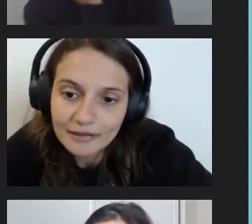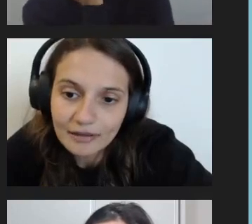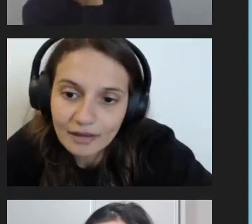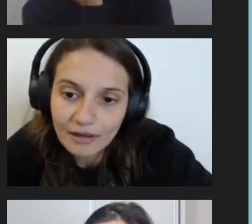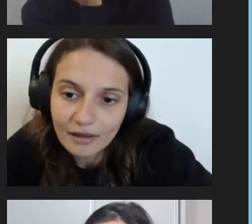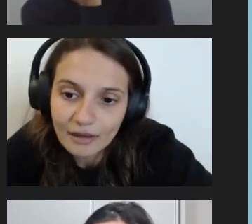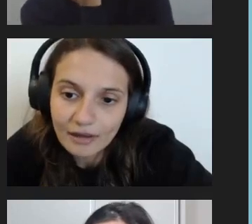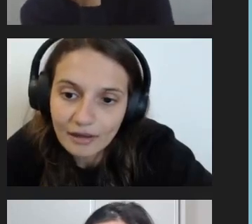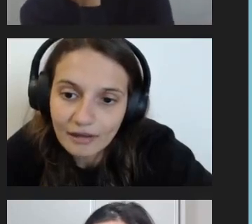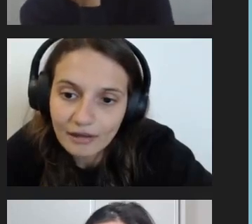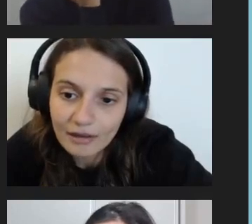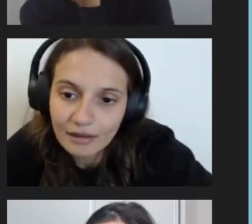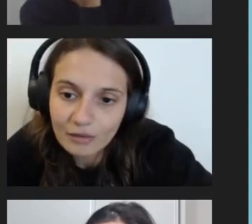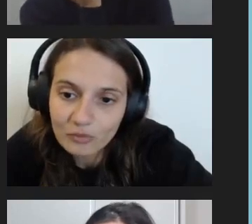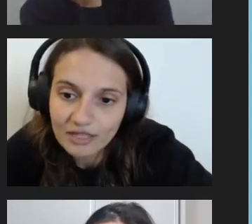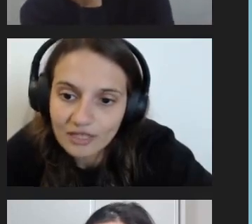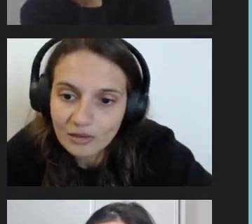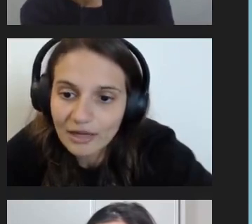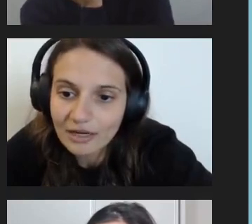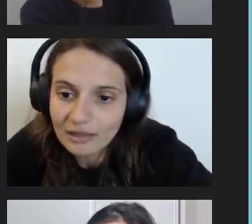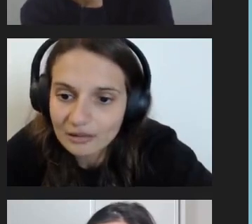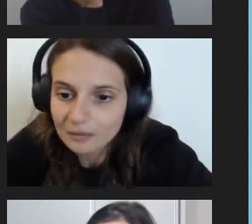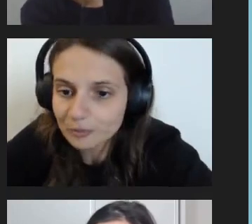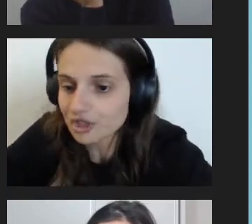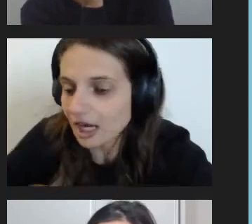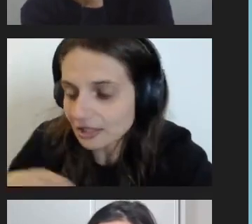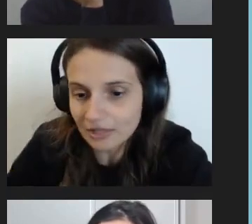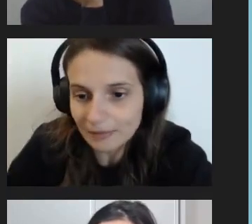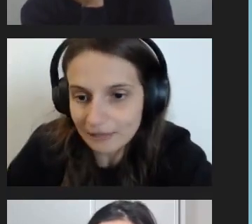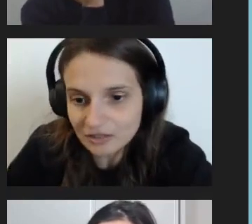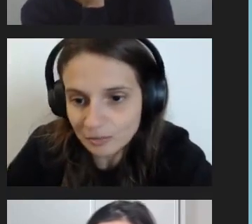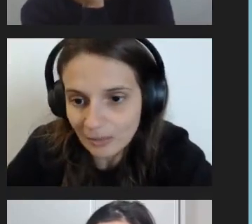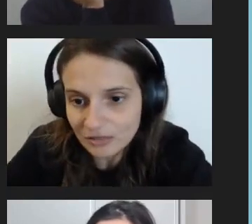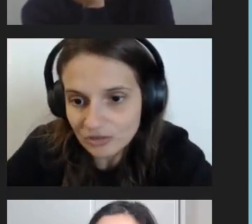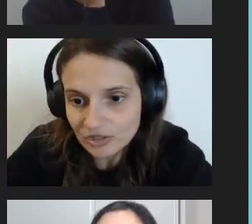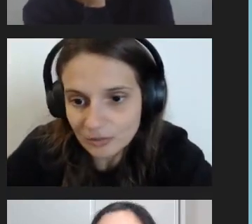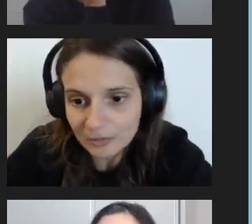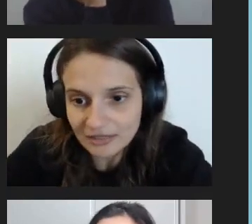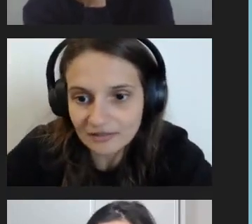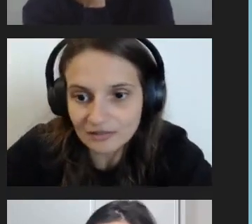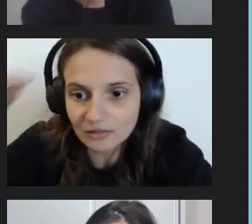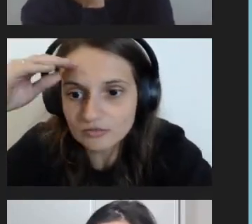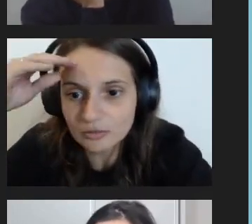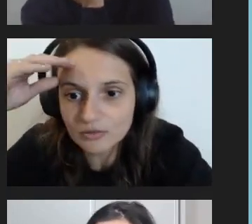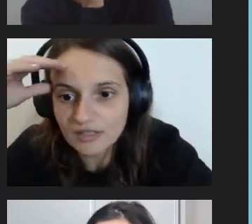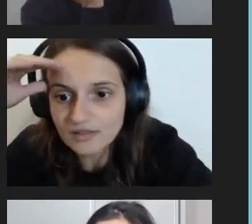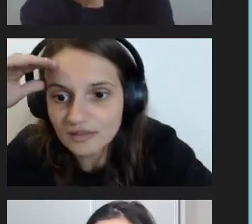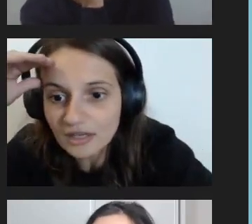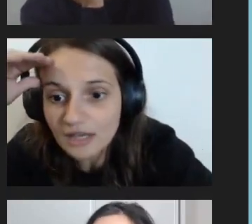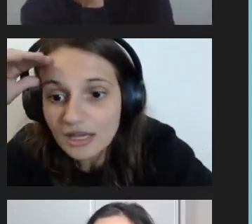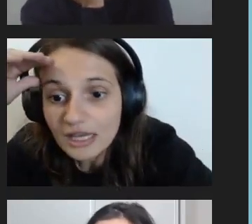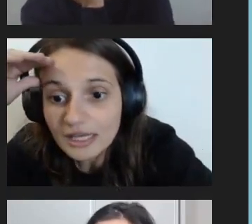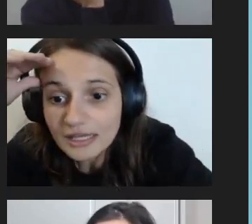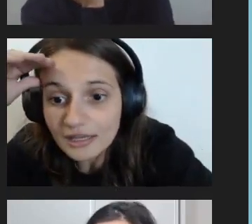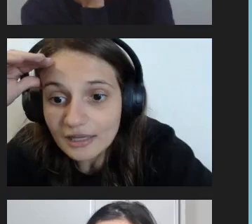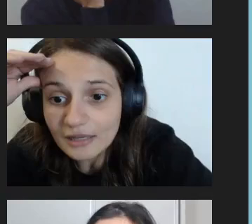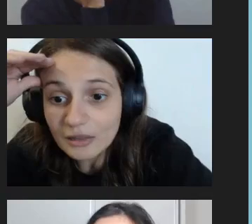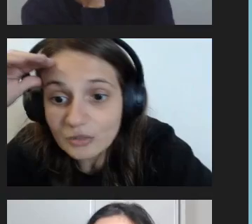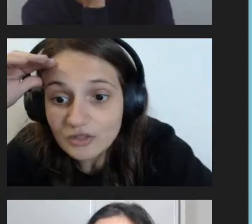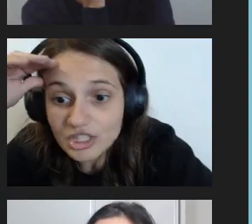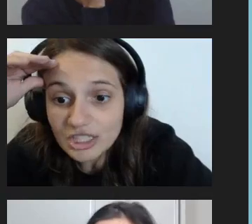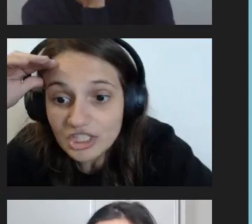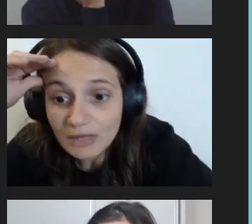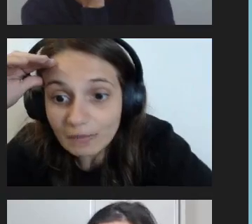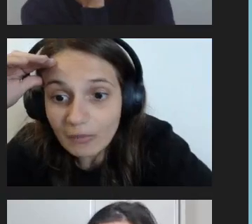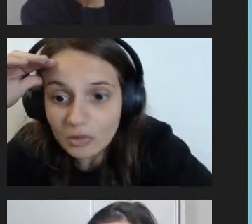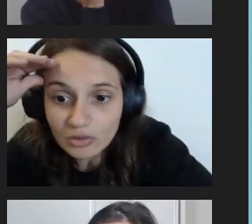aí, eu via que eu era puxado, né, para esses momentos de interpretação, vamos dizer assim. E aí eu